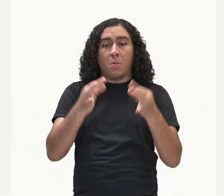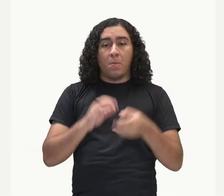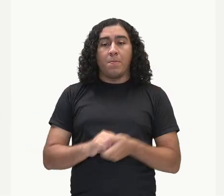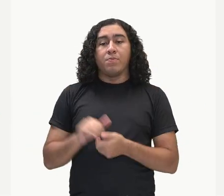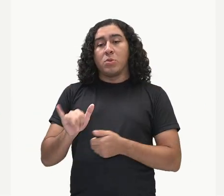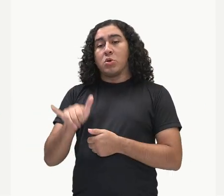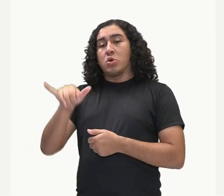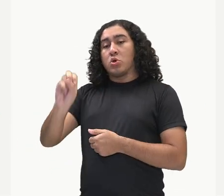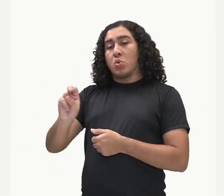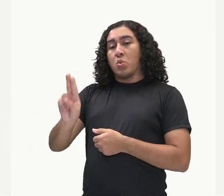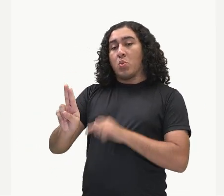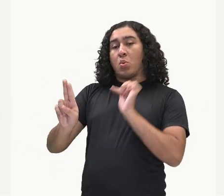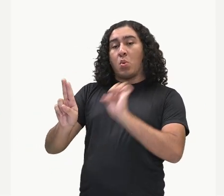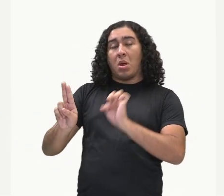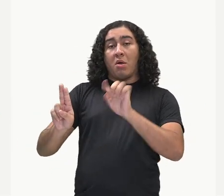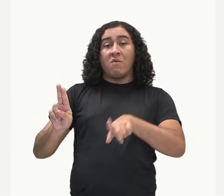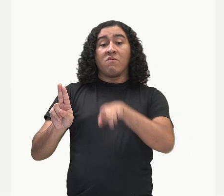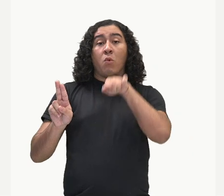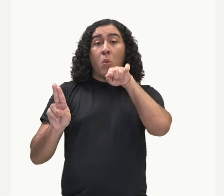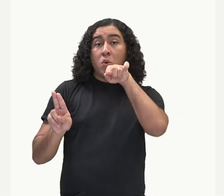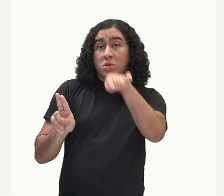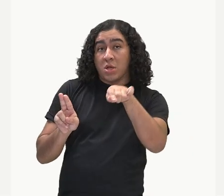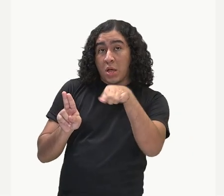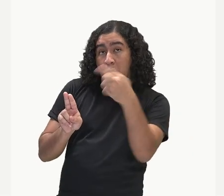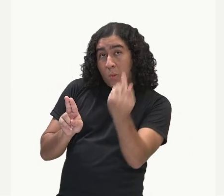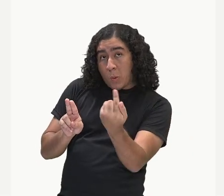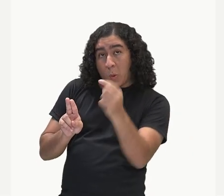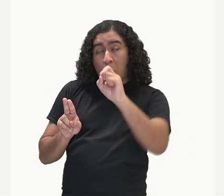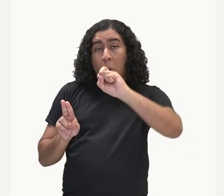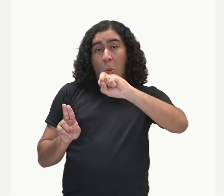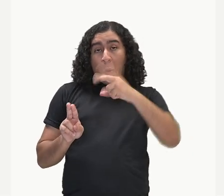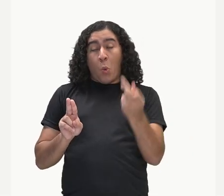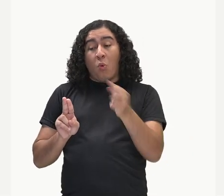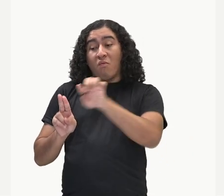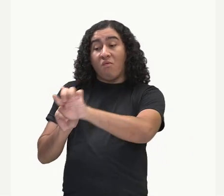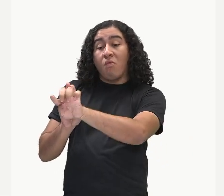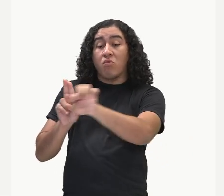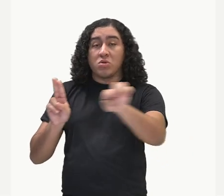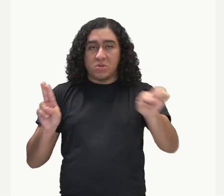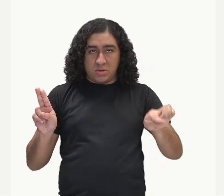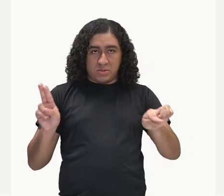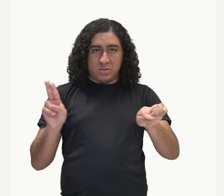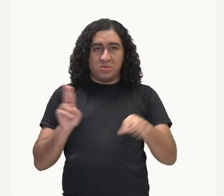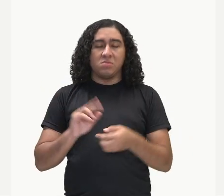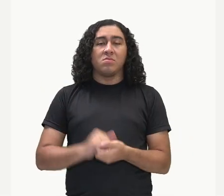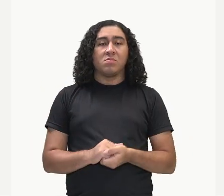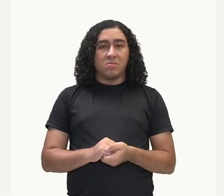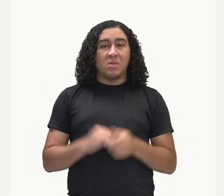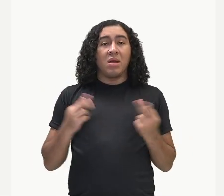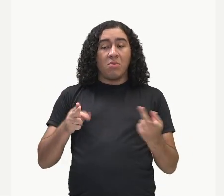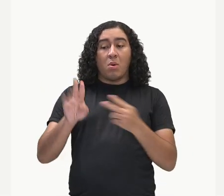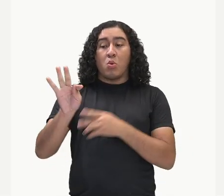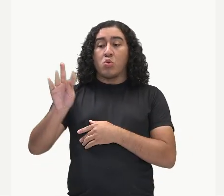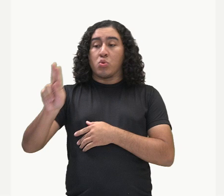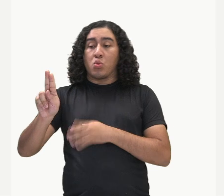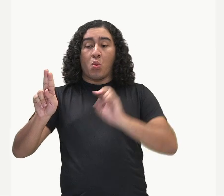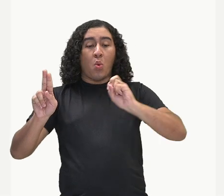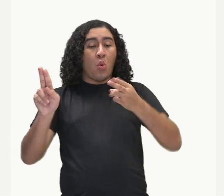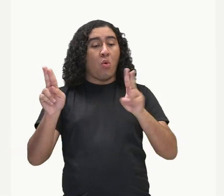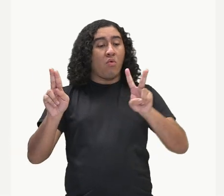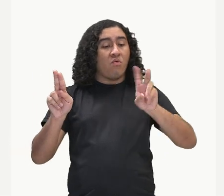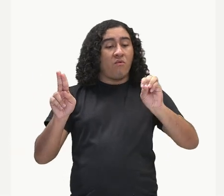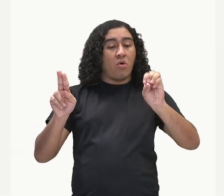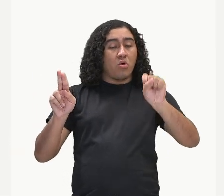ser você ou vocês, né? Nesse caso aqui, utilizando tal qual na língua portuguesa, o tu e o vós. Ele pode ser